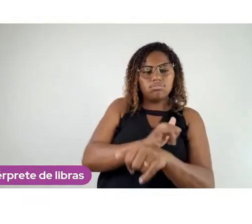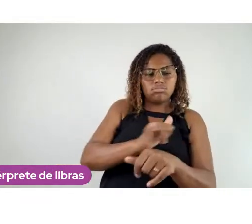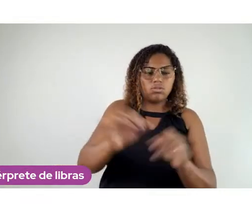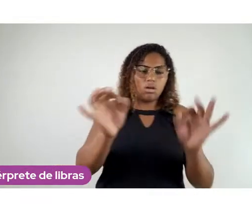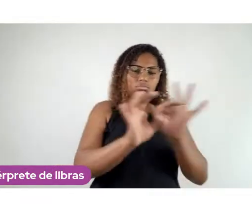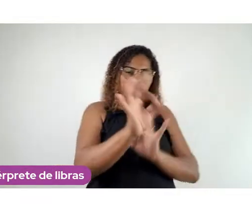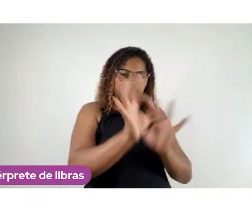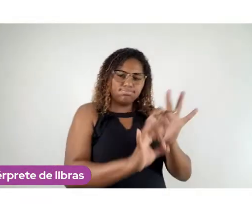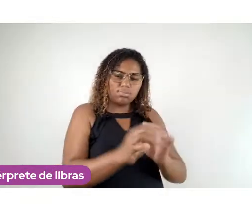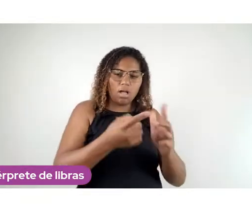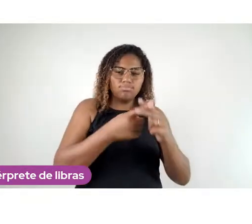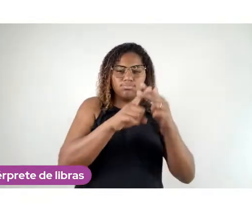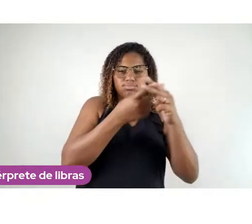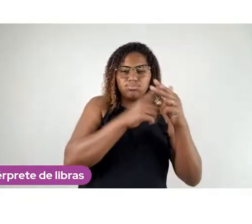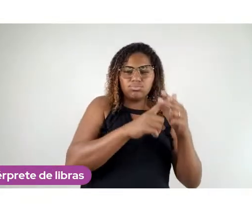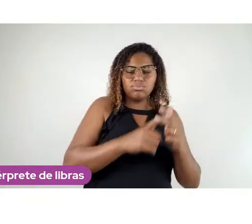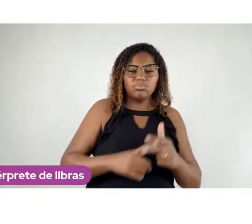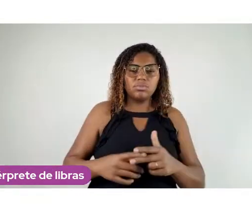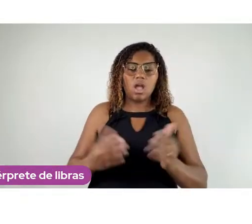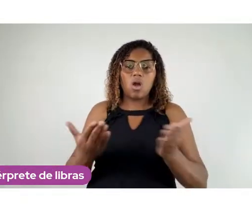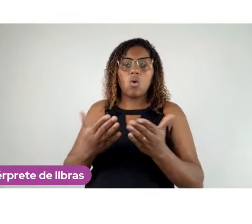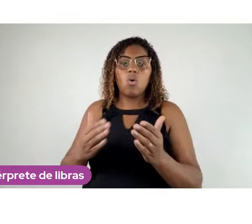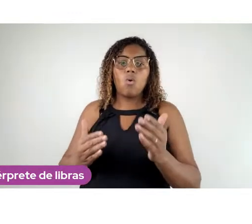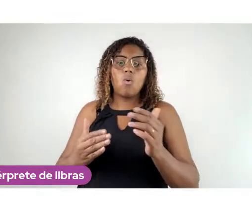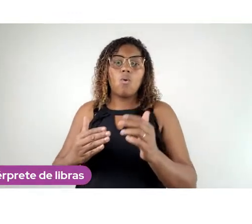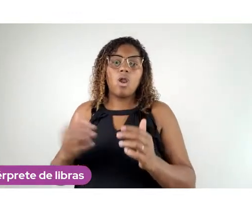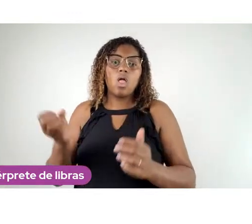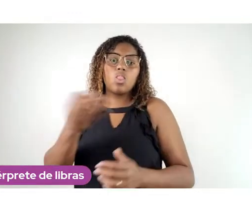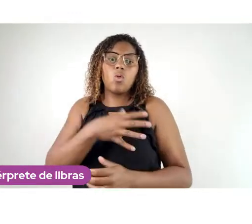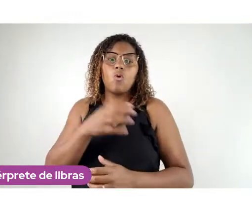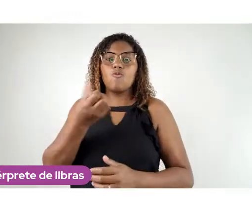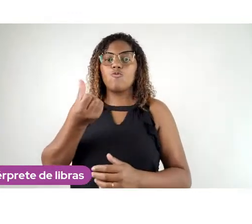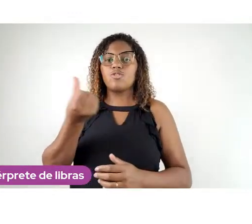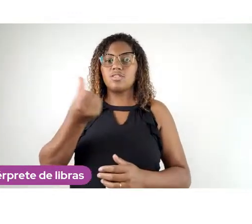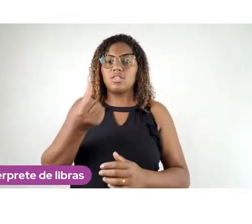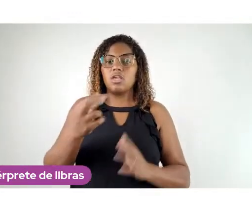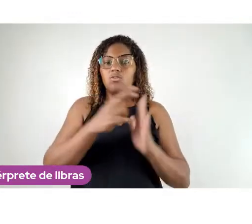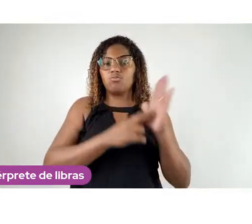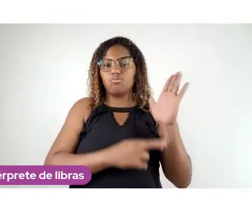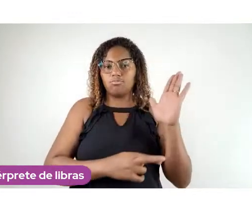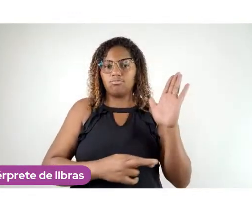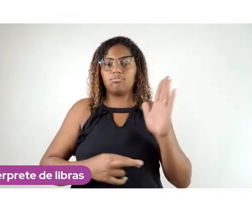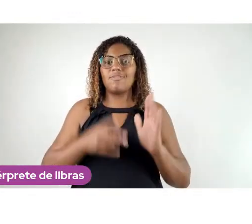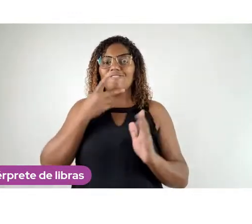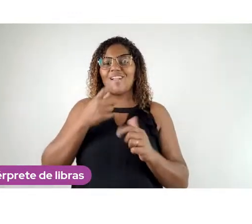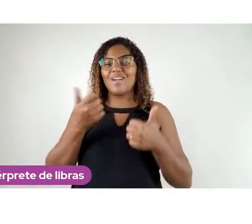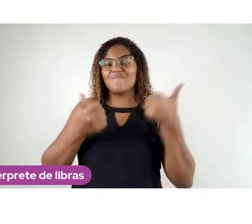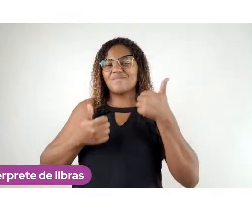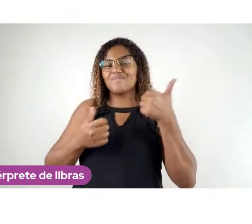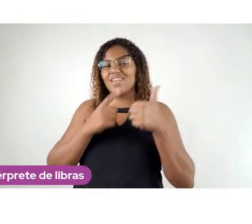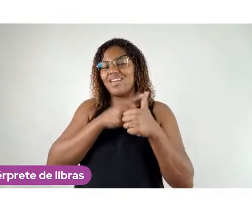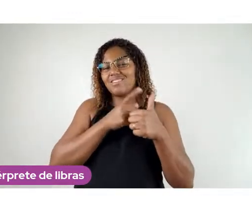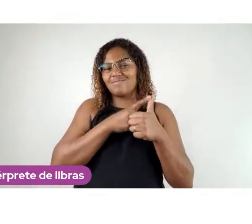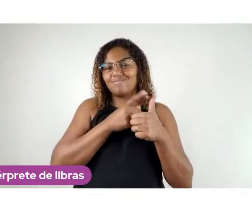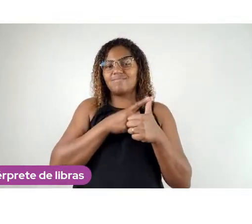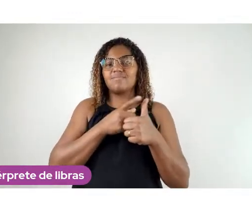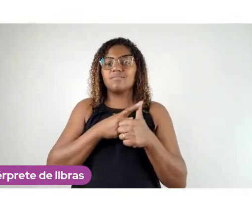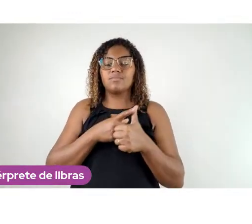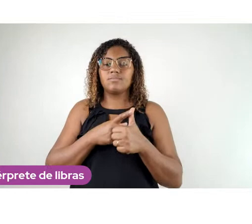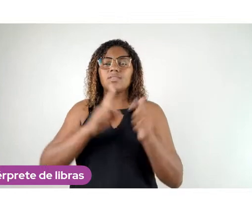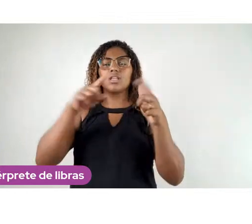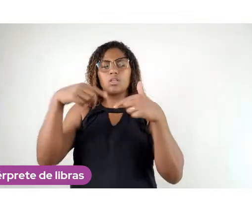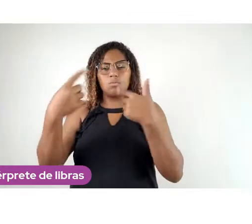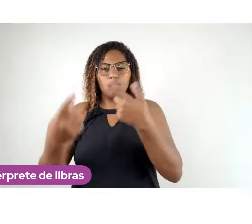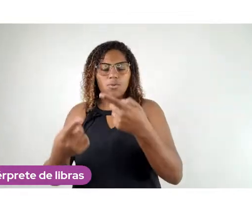recente foi o sexto relatório. Eu vou falar agora aqui um pouquinho do primeiro e assim, em seguida, né, o